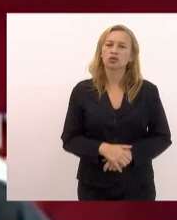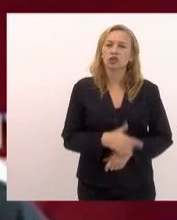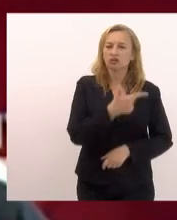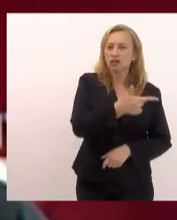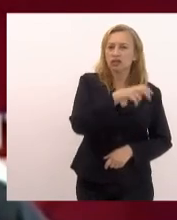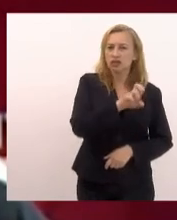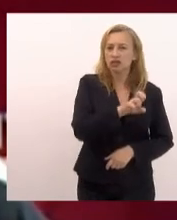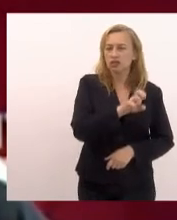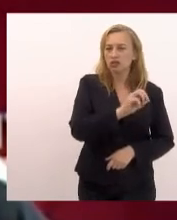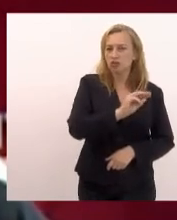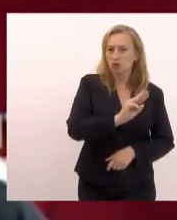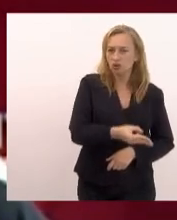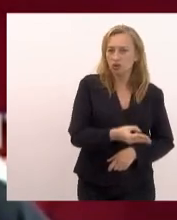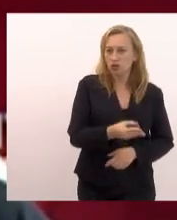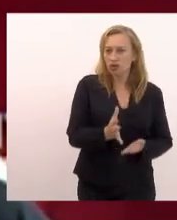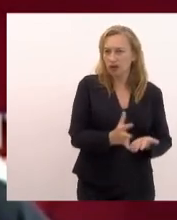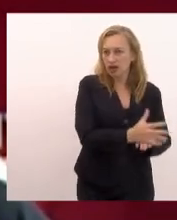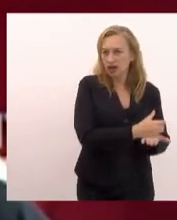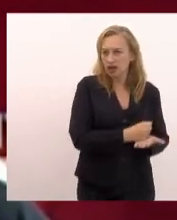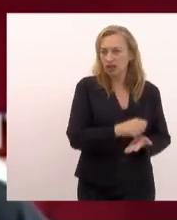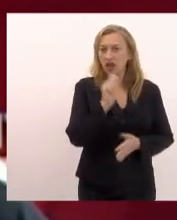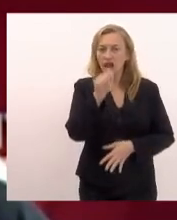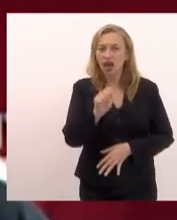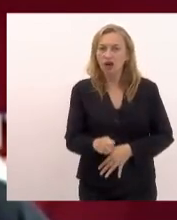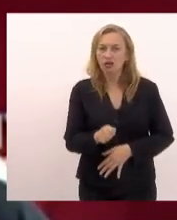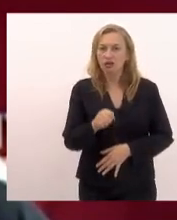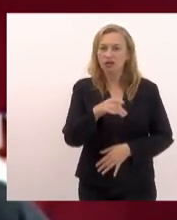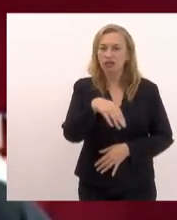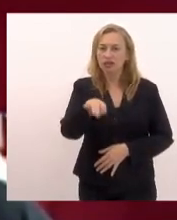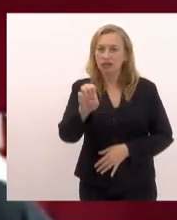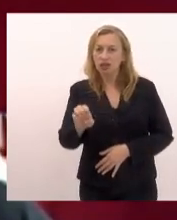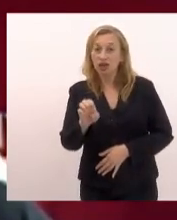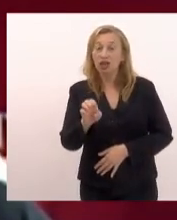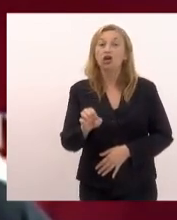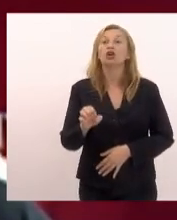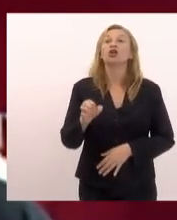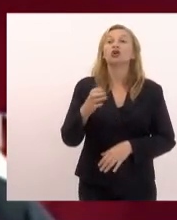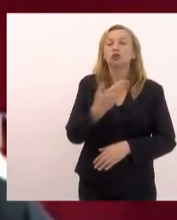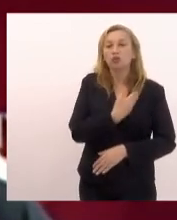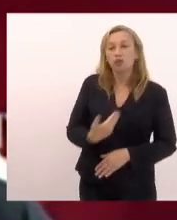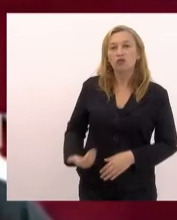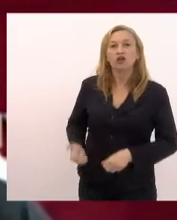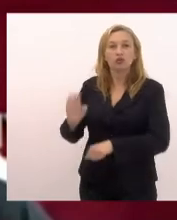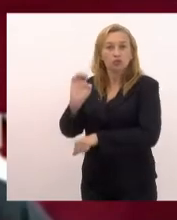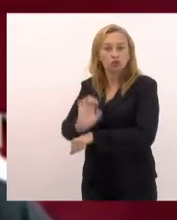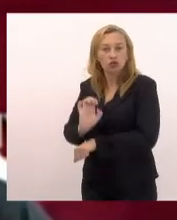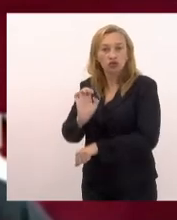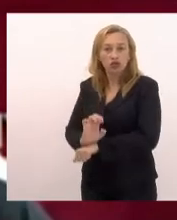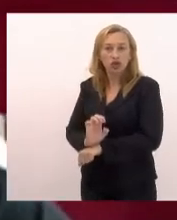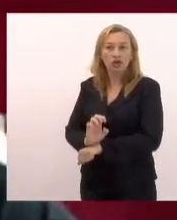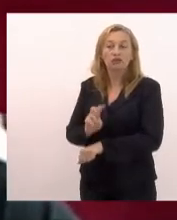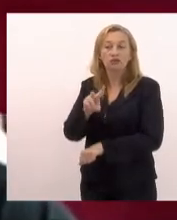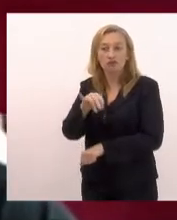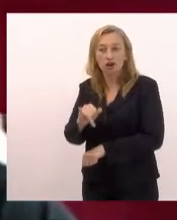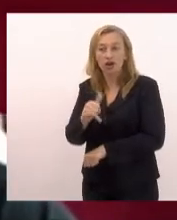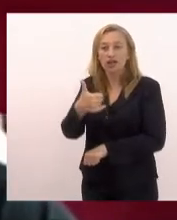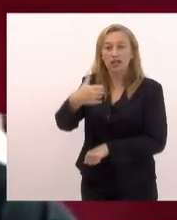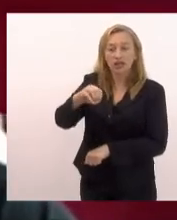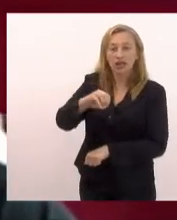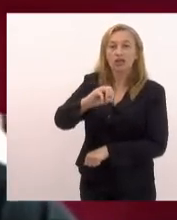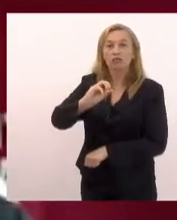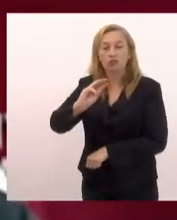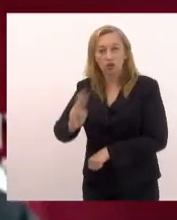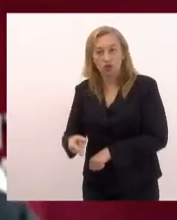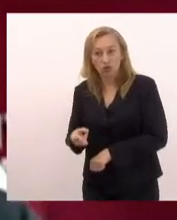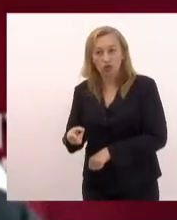bilhões arrecadados com o leilão da SEDAE e que o governo do estado vai destinar 10 bilhões